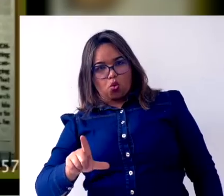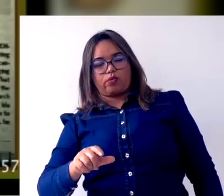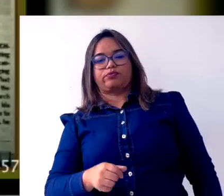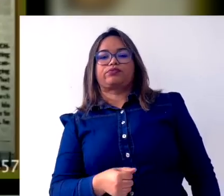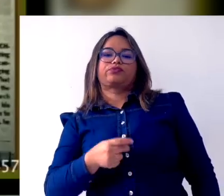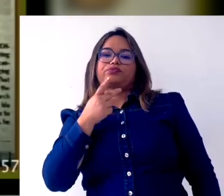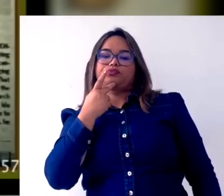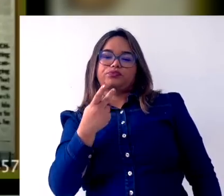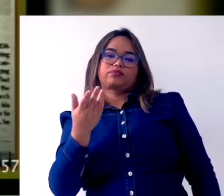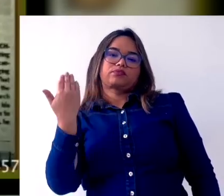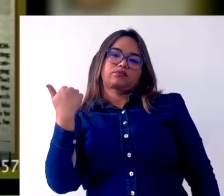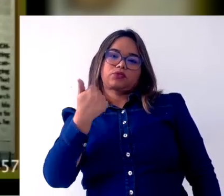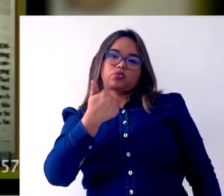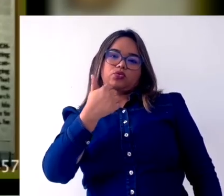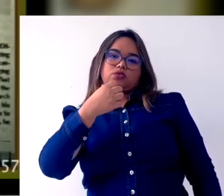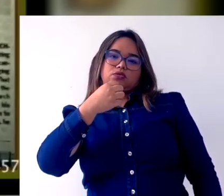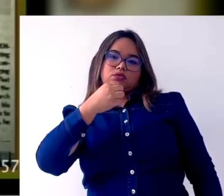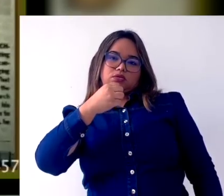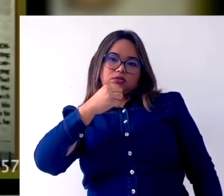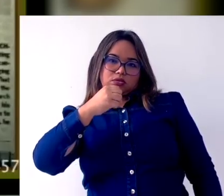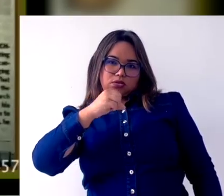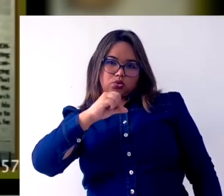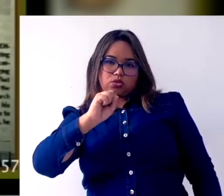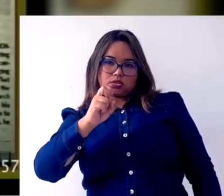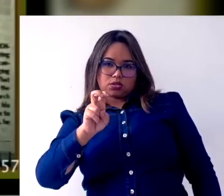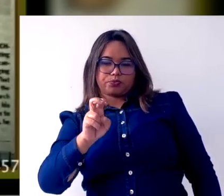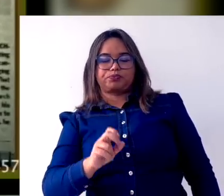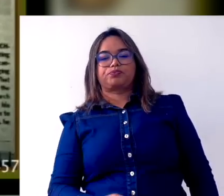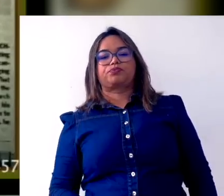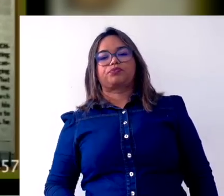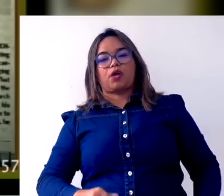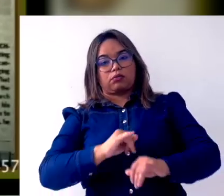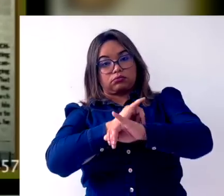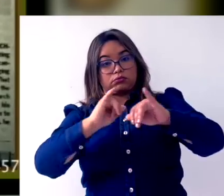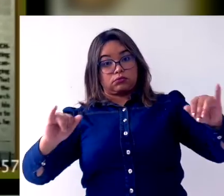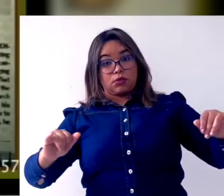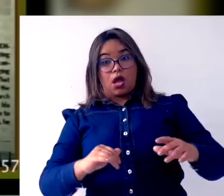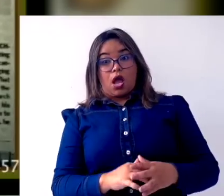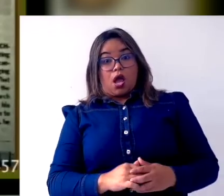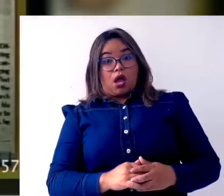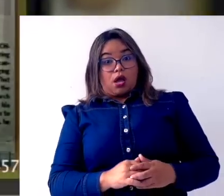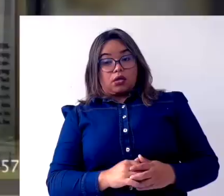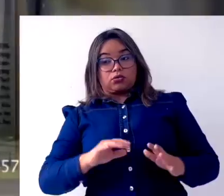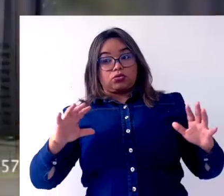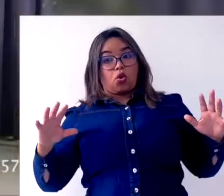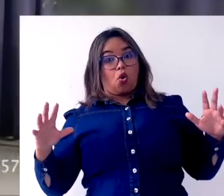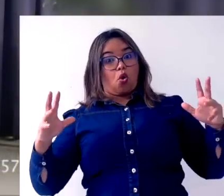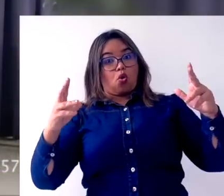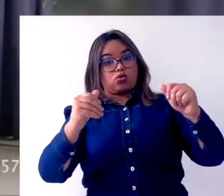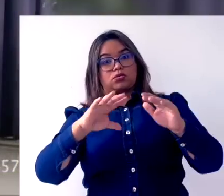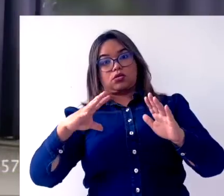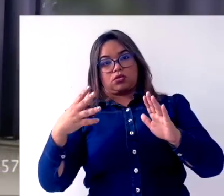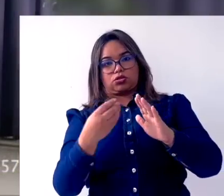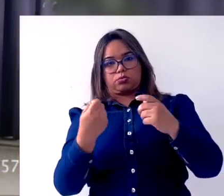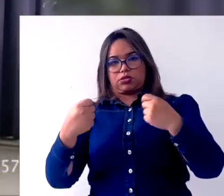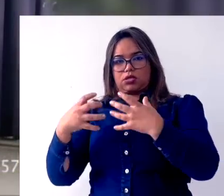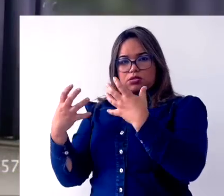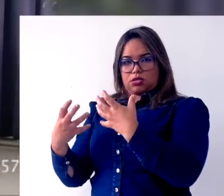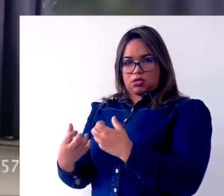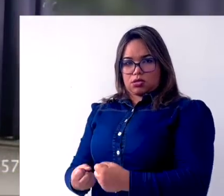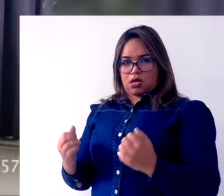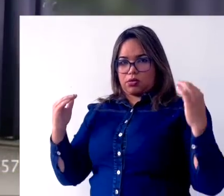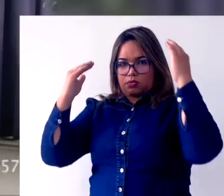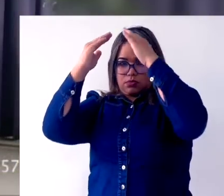por uma questão de unidade, todas as igrejas devem aceitar a autoridade papal. Bem, eu tenho notícias para vocês. Isso não